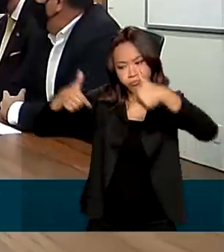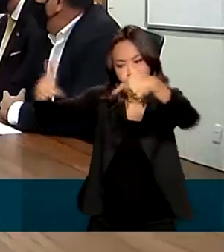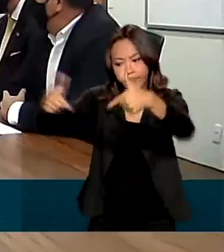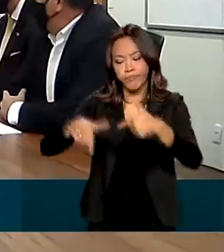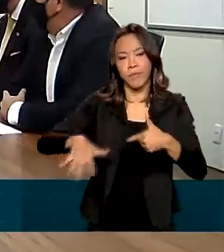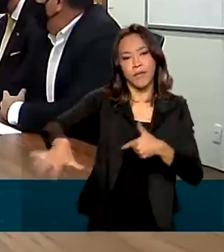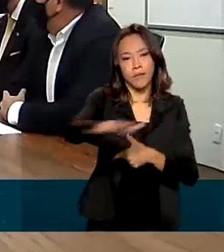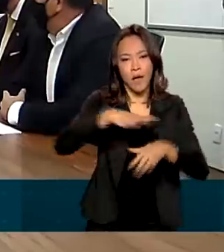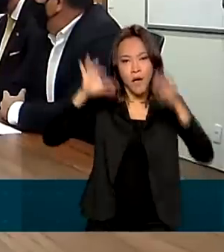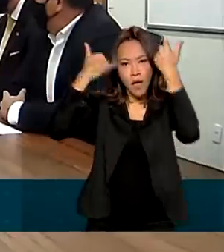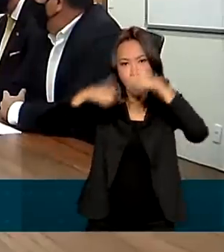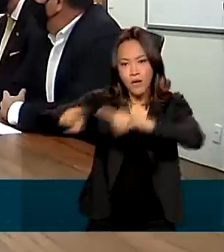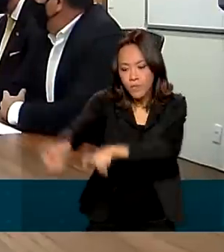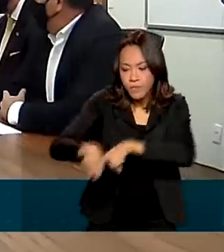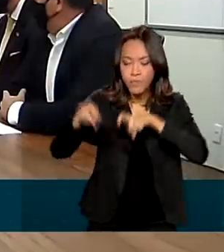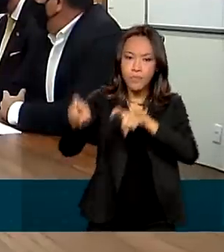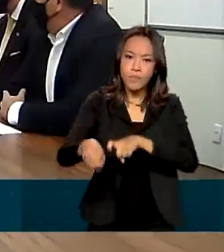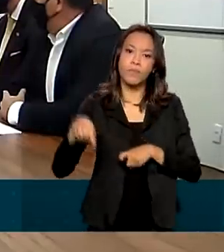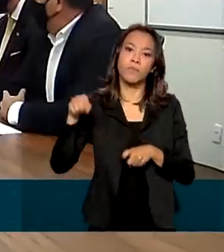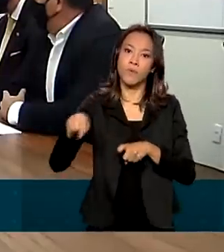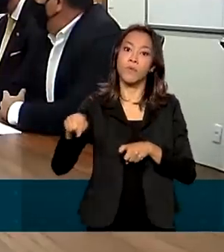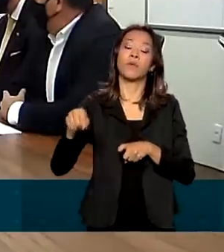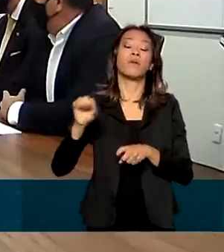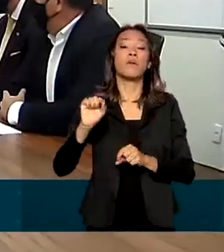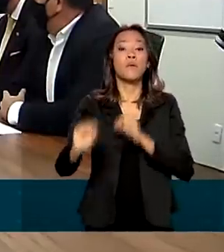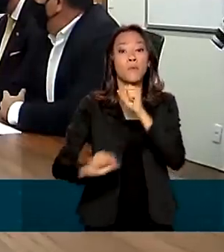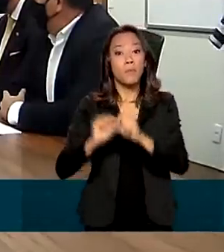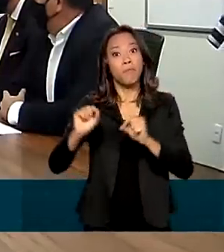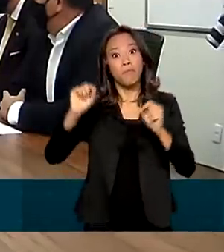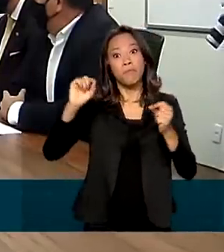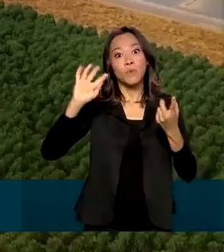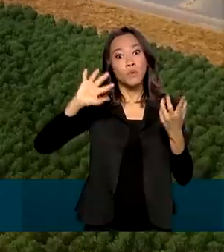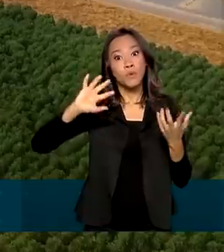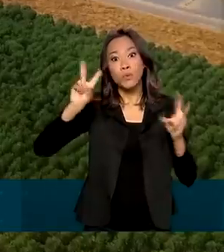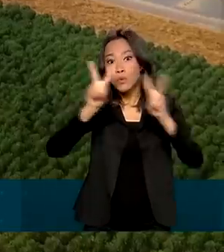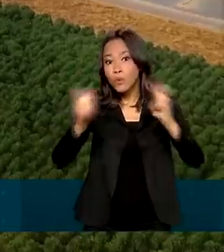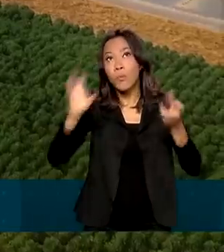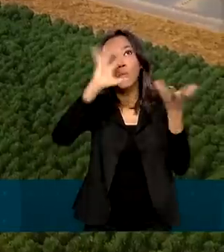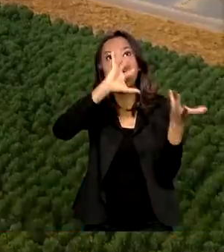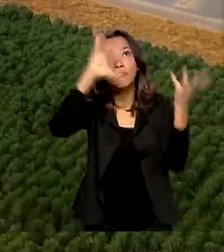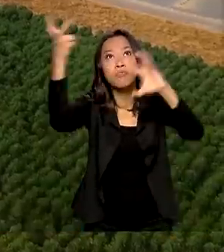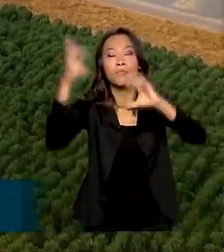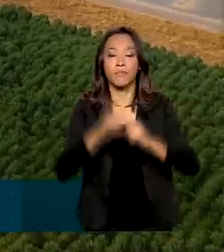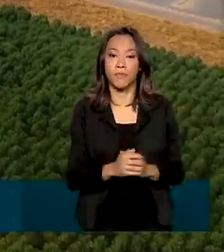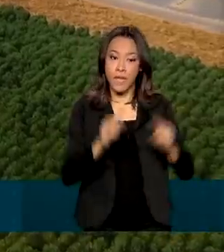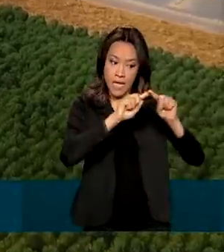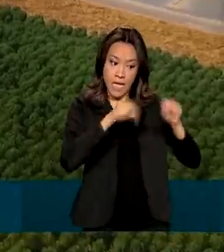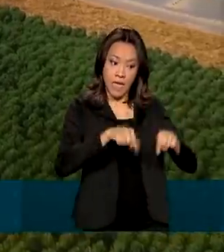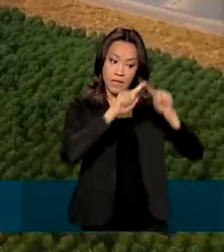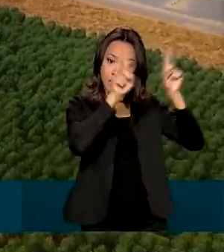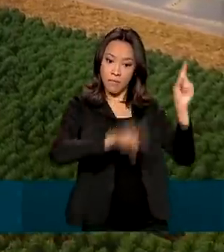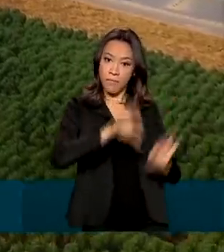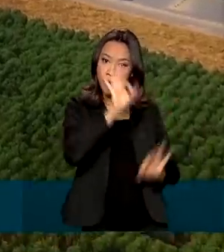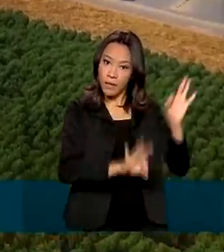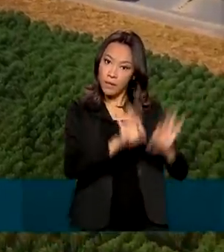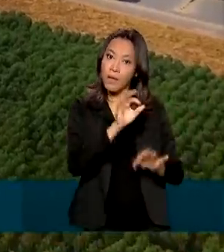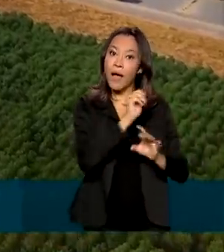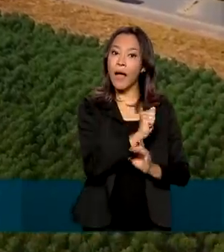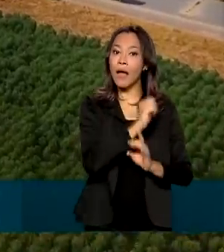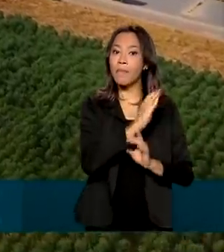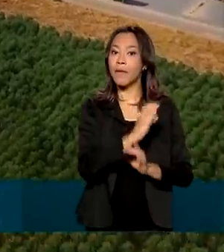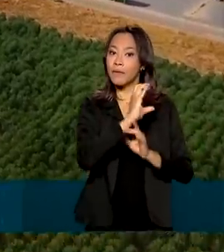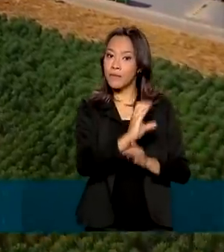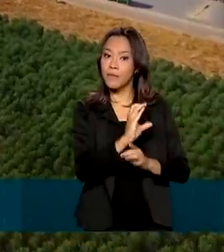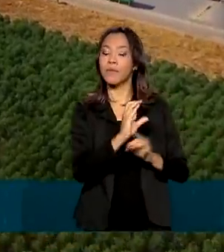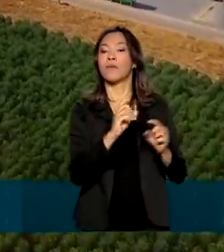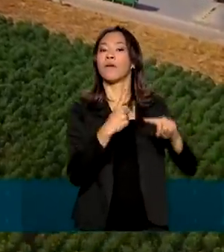vanguarda dos esforços de enfrentamento da mudança do clima. O ABC+, é a continuação do plano ABC, que